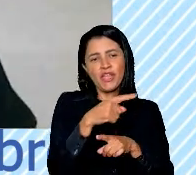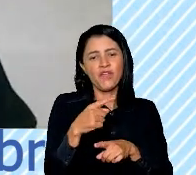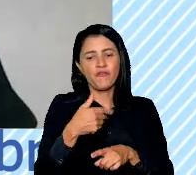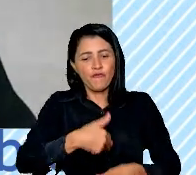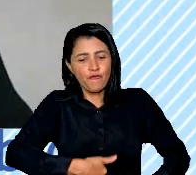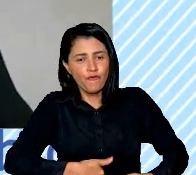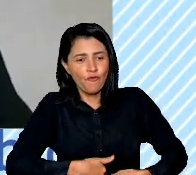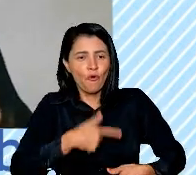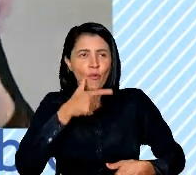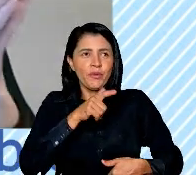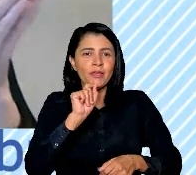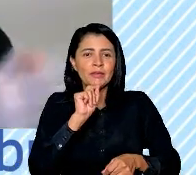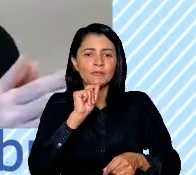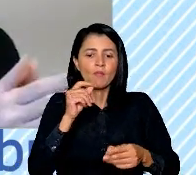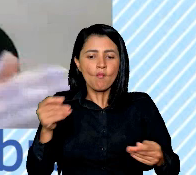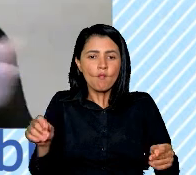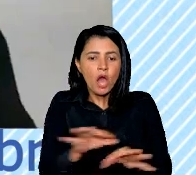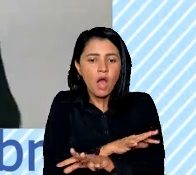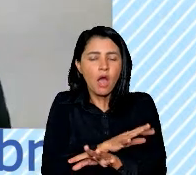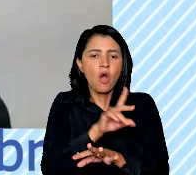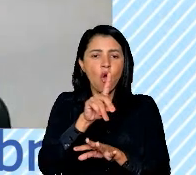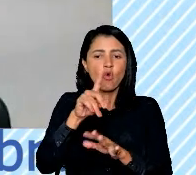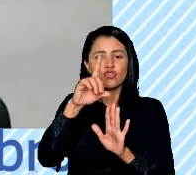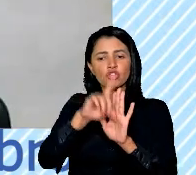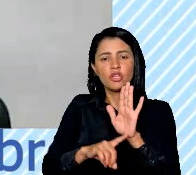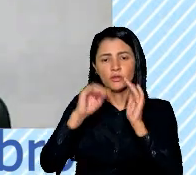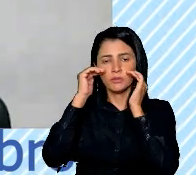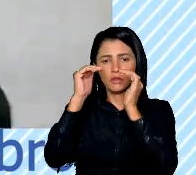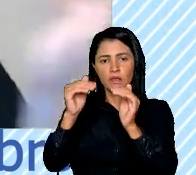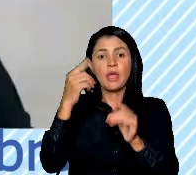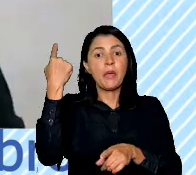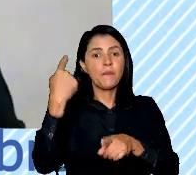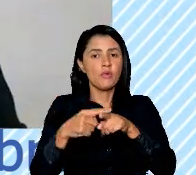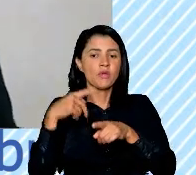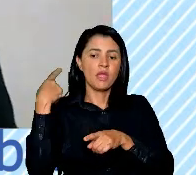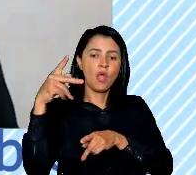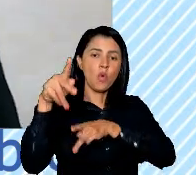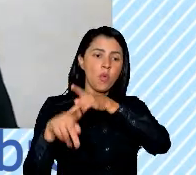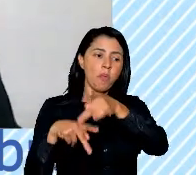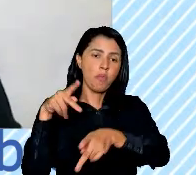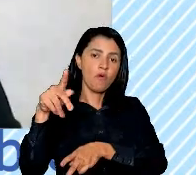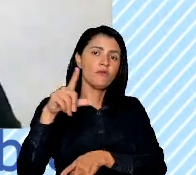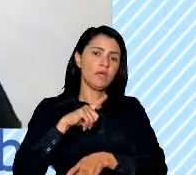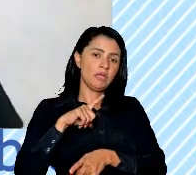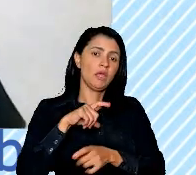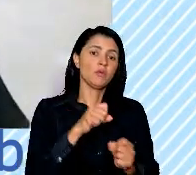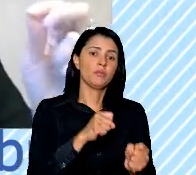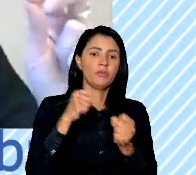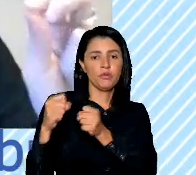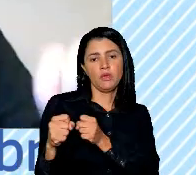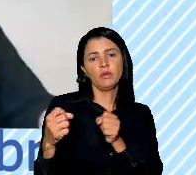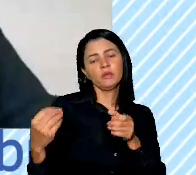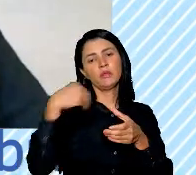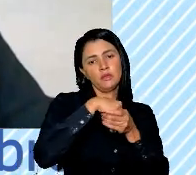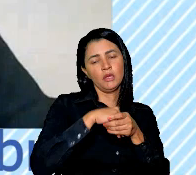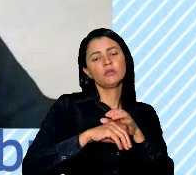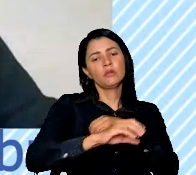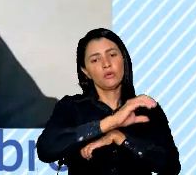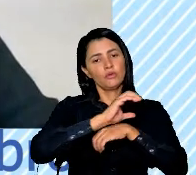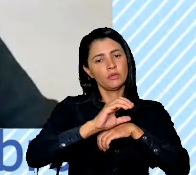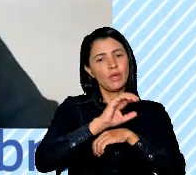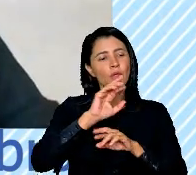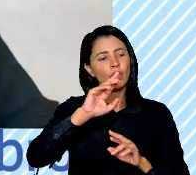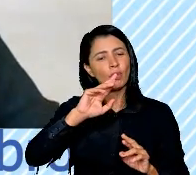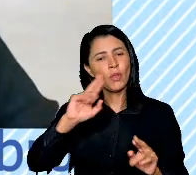são respeitados, mas porque o povo detém o poder. É o que está na nossa Constituição, por exemplo. Não que a